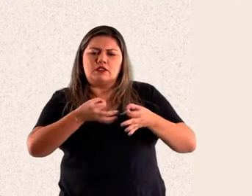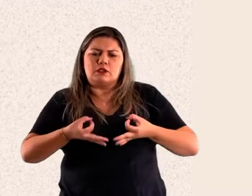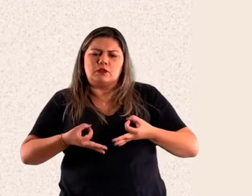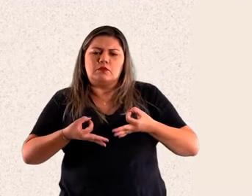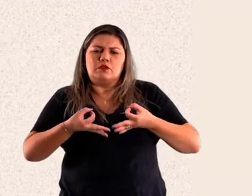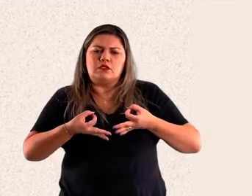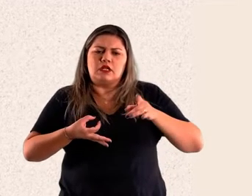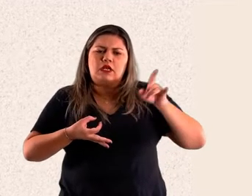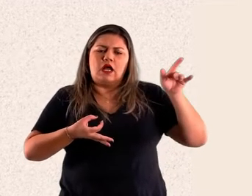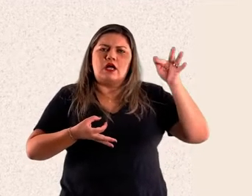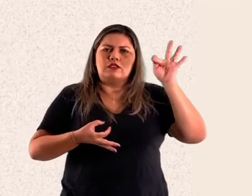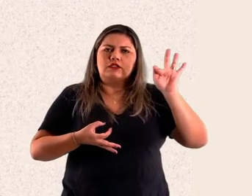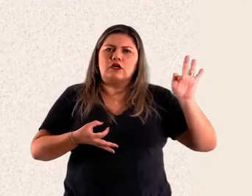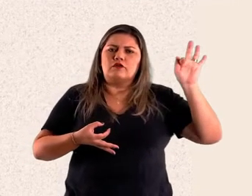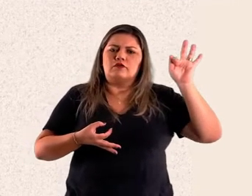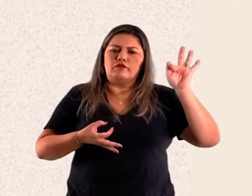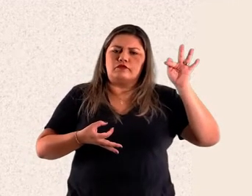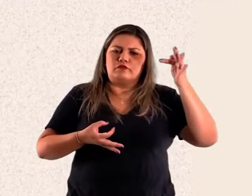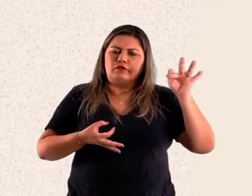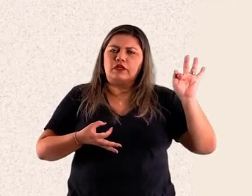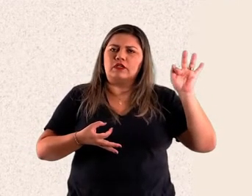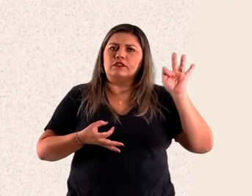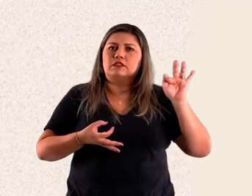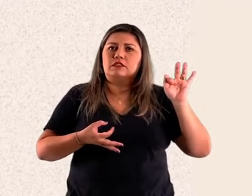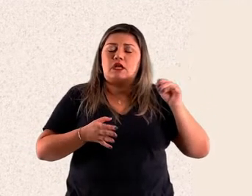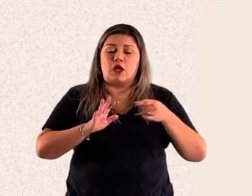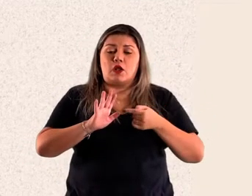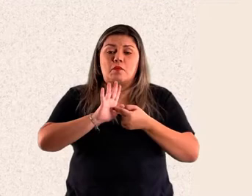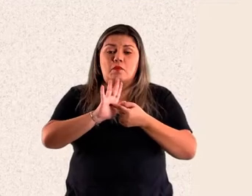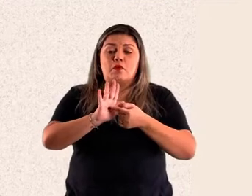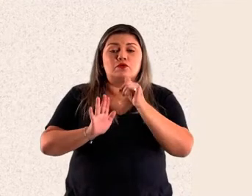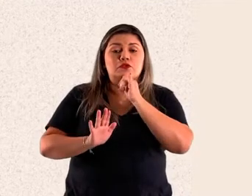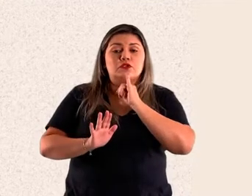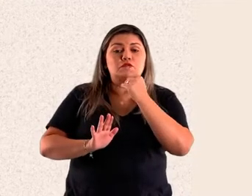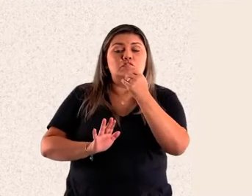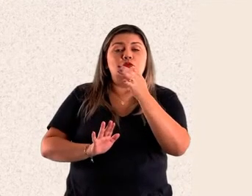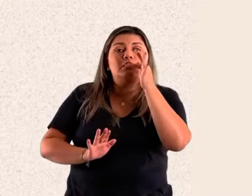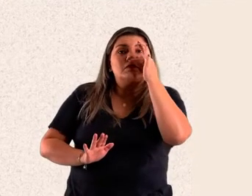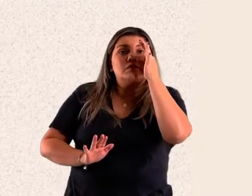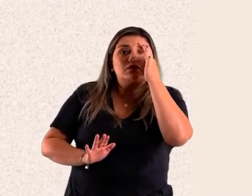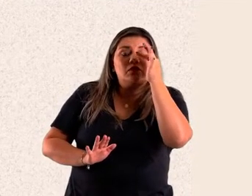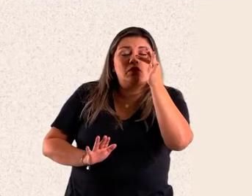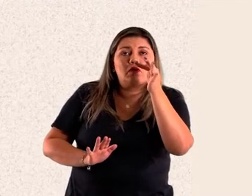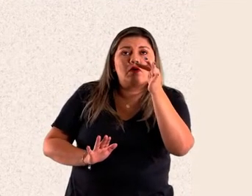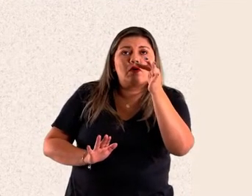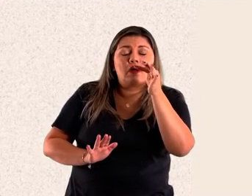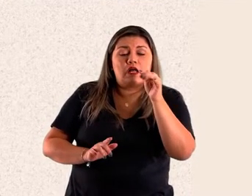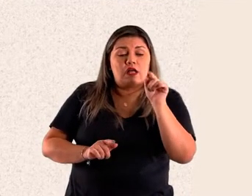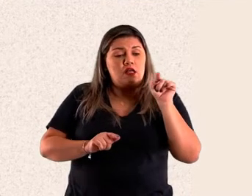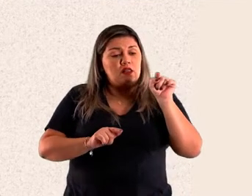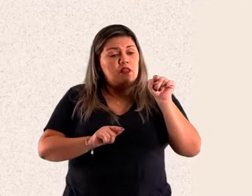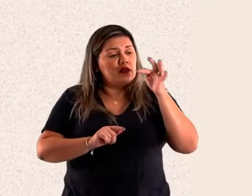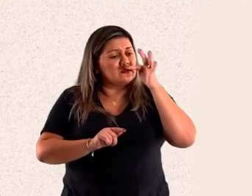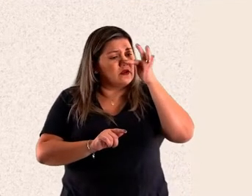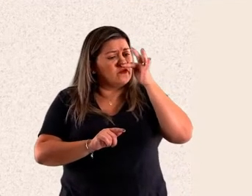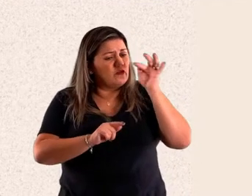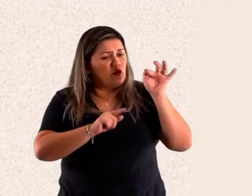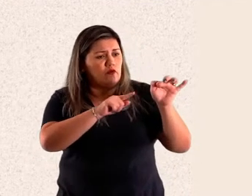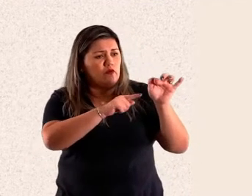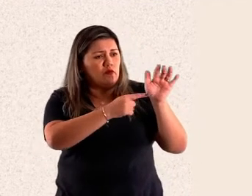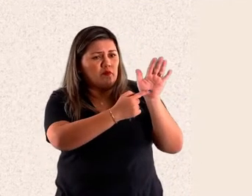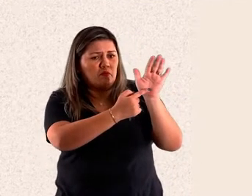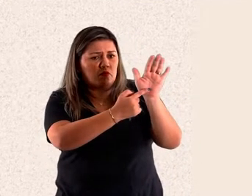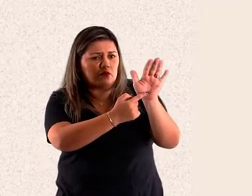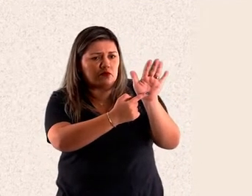França é ele traz exemplo de uma flor e ele fala assim e nessa flor que vocês estão